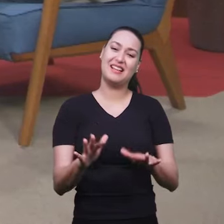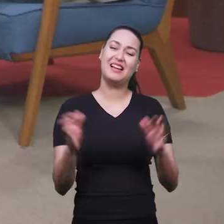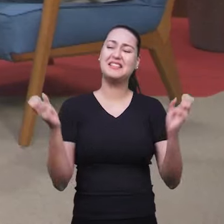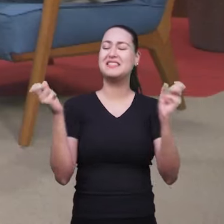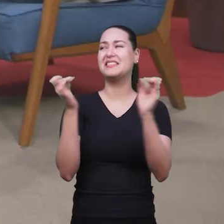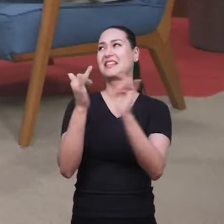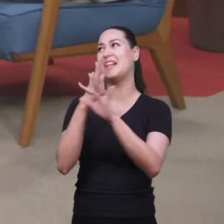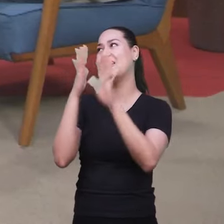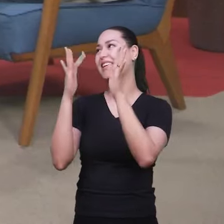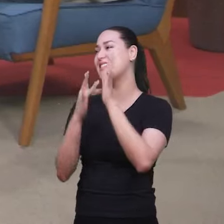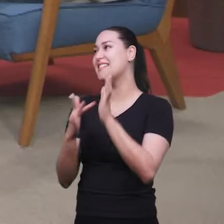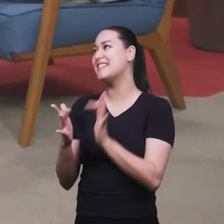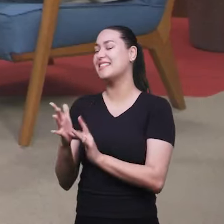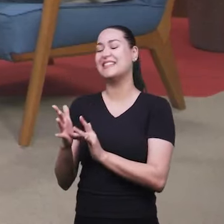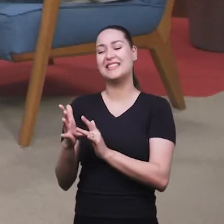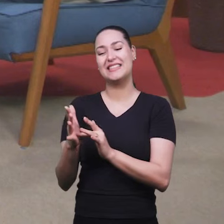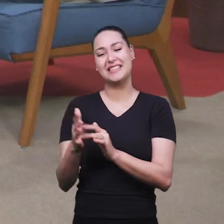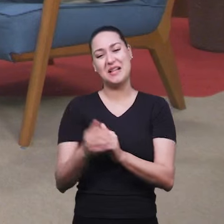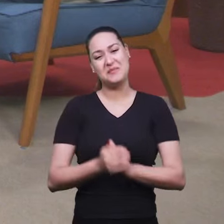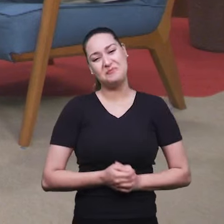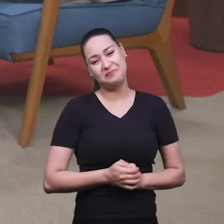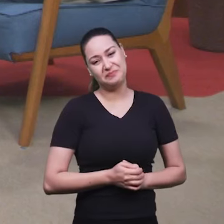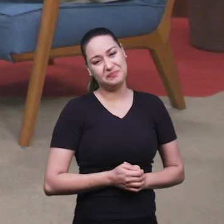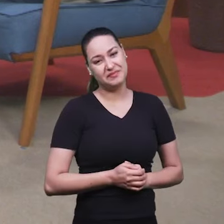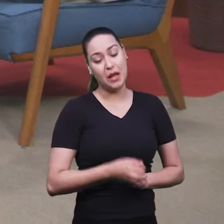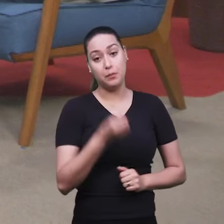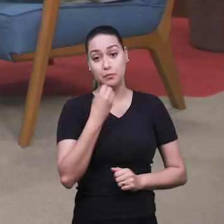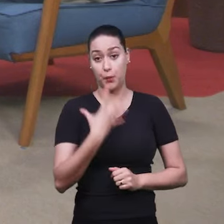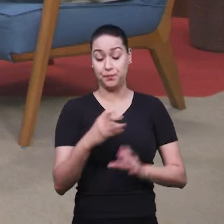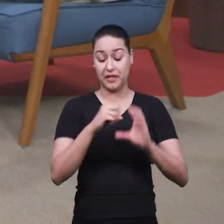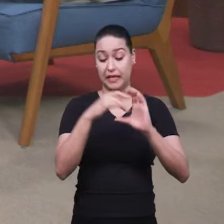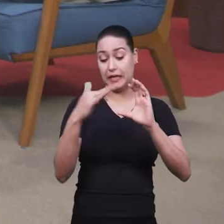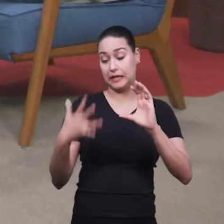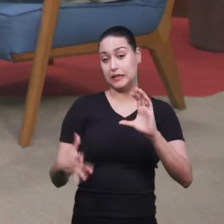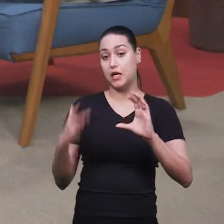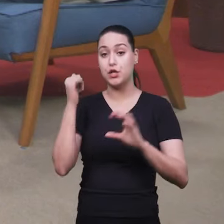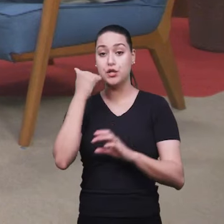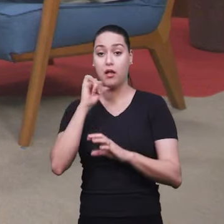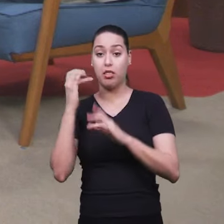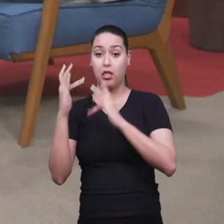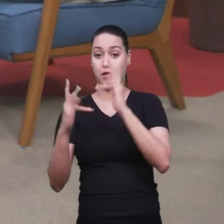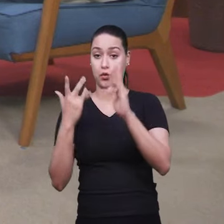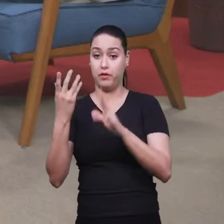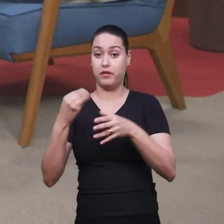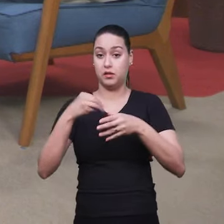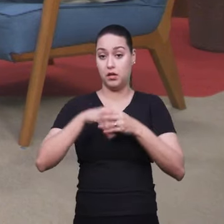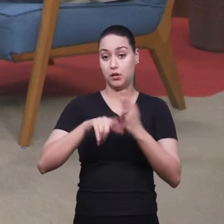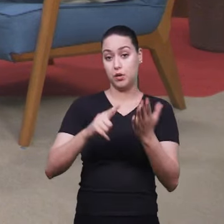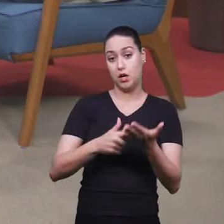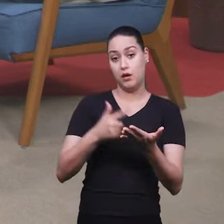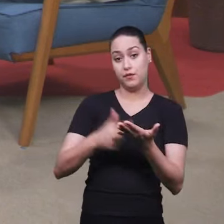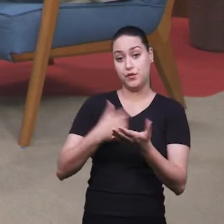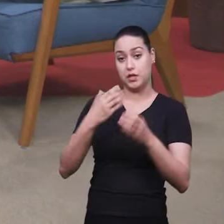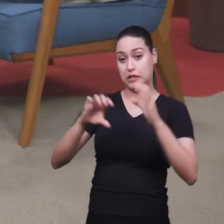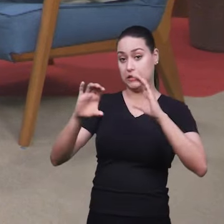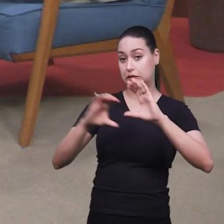abençoar. Glória a Jesus. Bom, há um aspecto na noiva, isso dentro do livro de